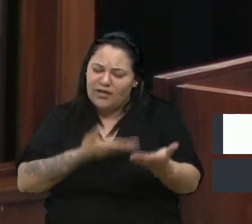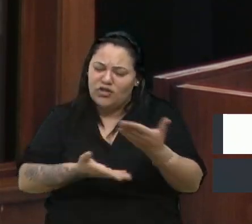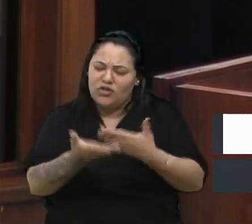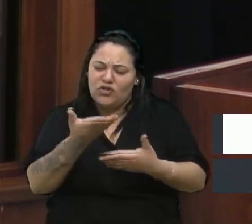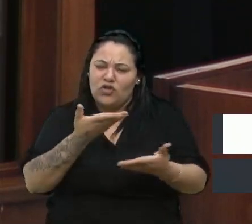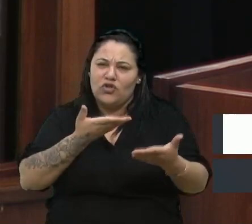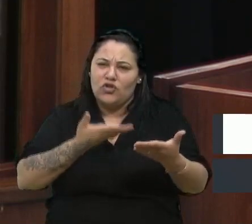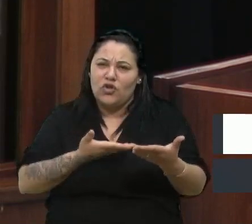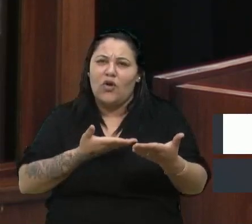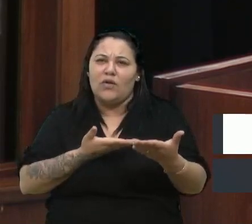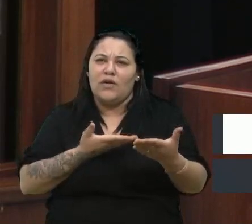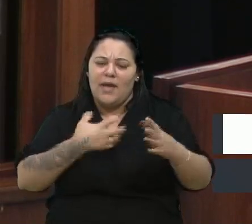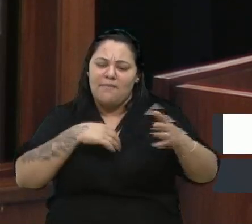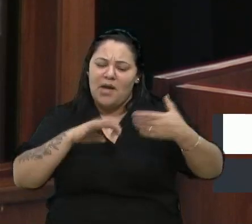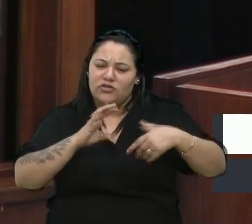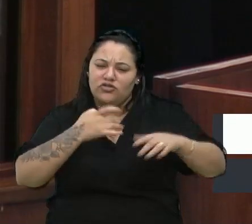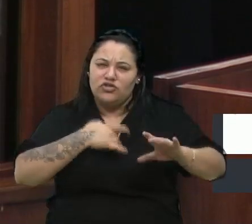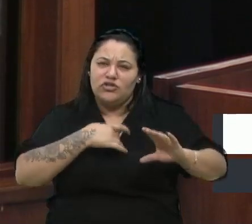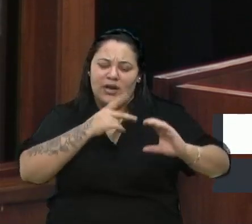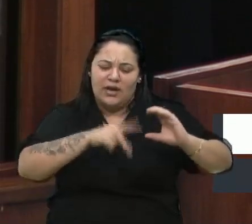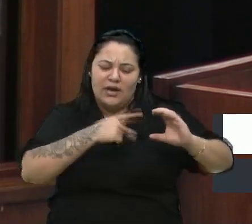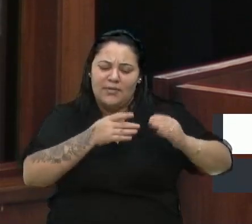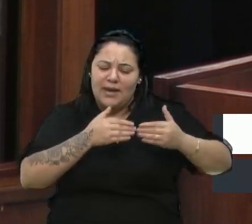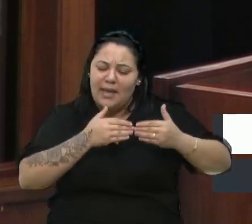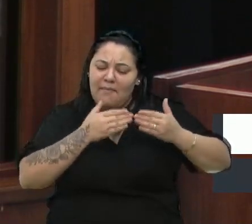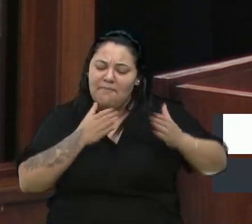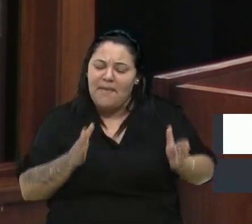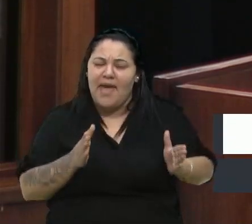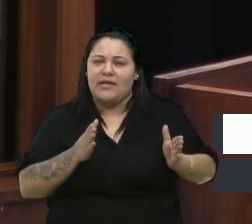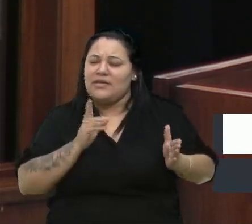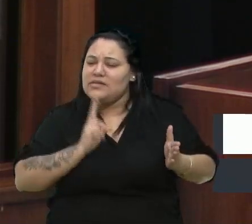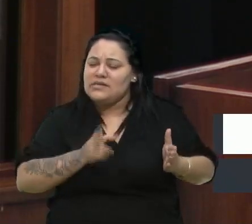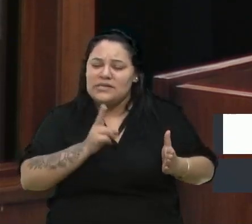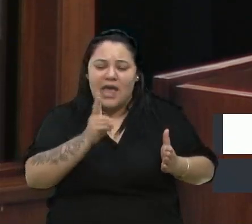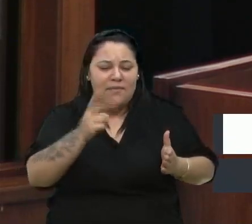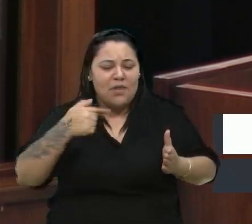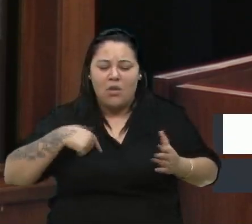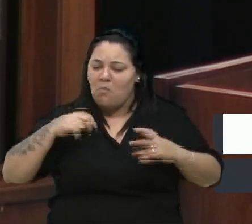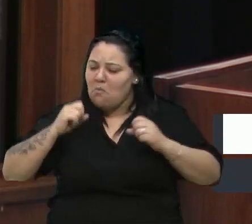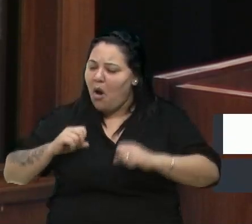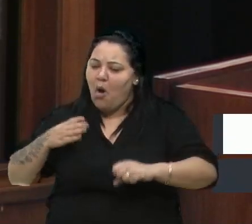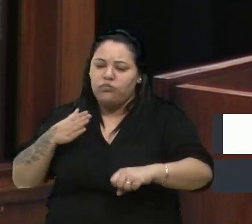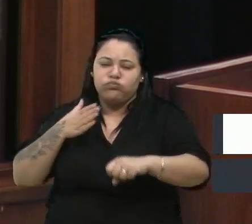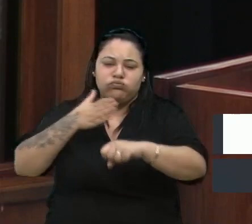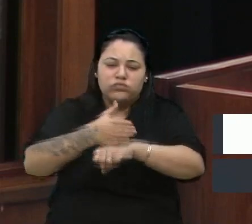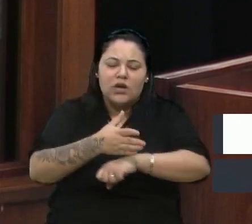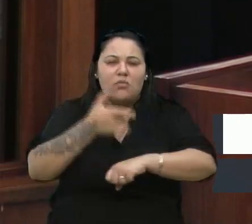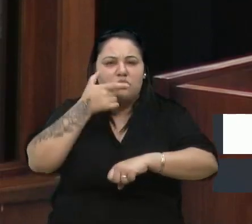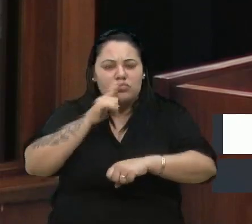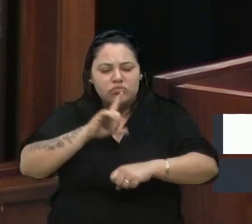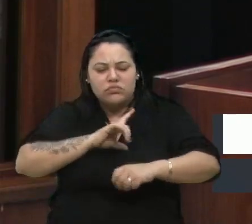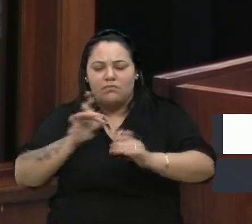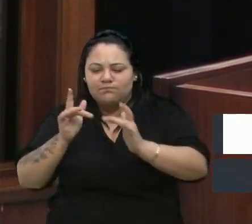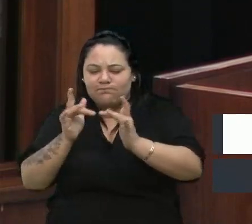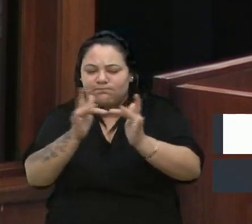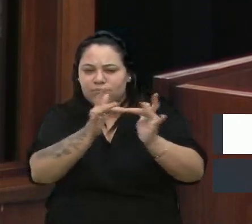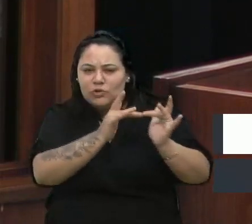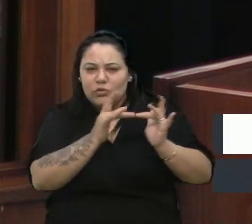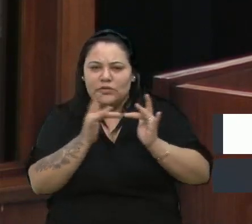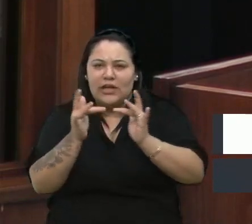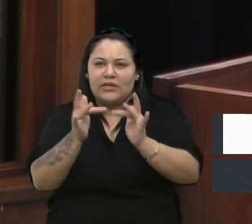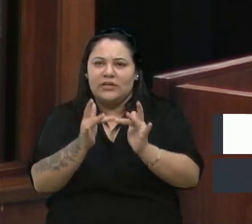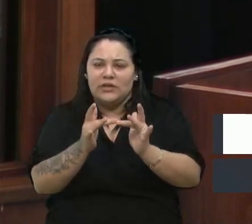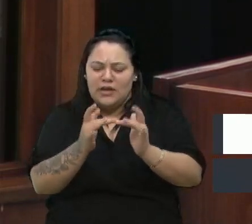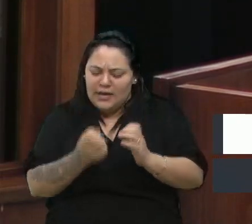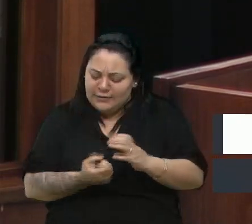os lugares, os gabinetes que estão abertos para que eu possa entrar e que eu possa conversar, gera em